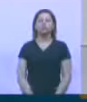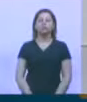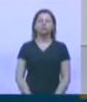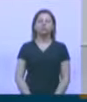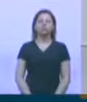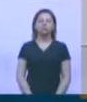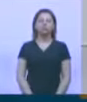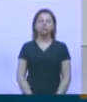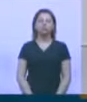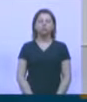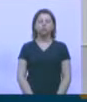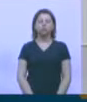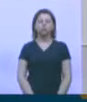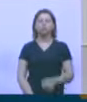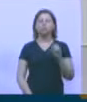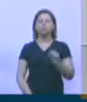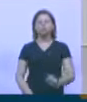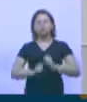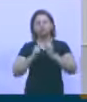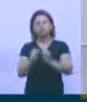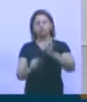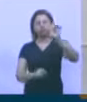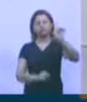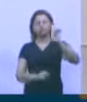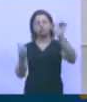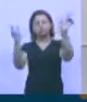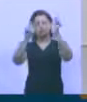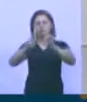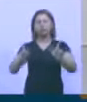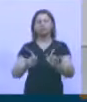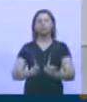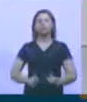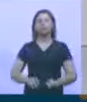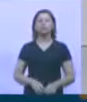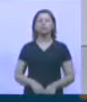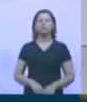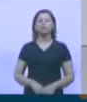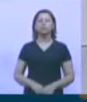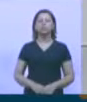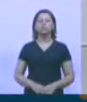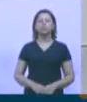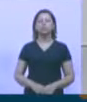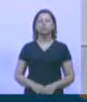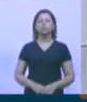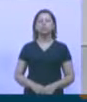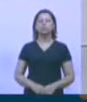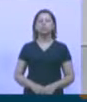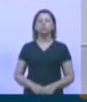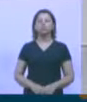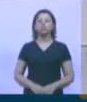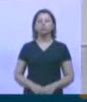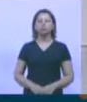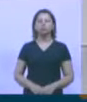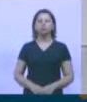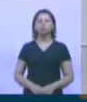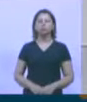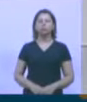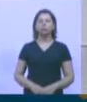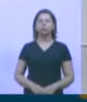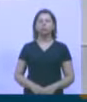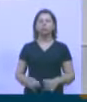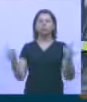peace. Que possa o Deus da paz. And peace in the Bible does not mean peace, it means total healing.